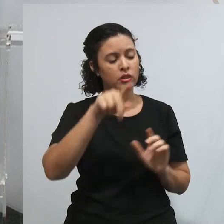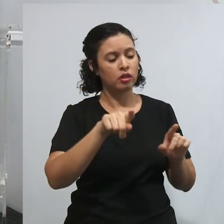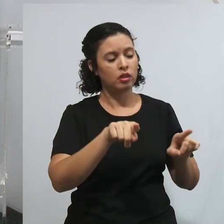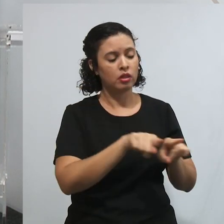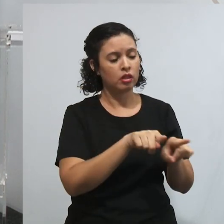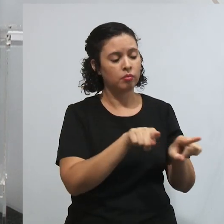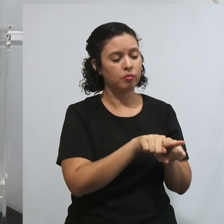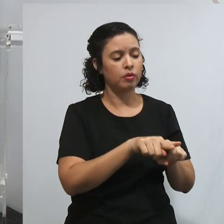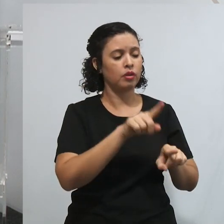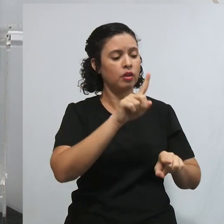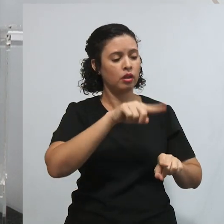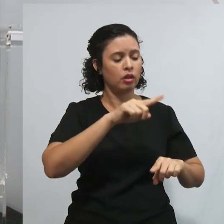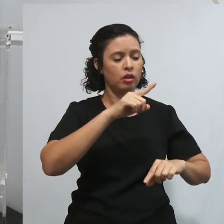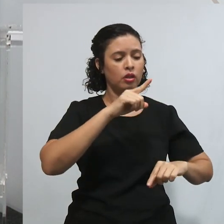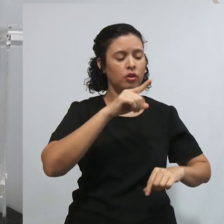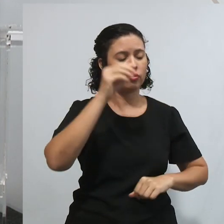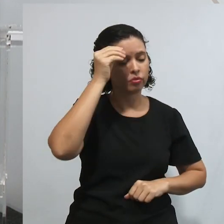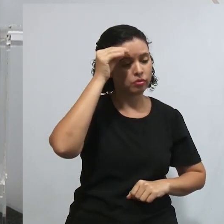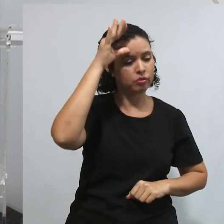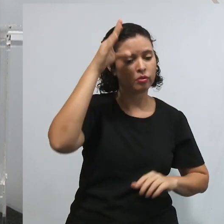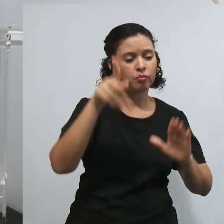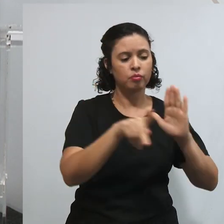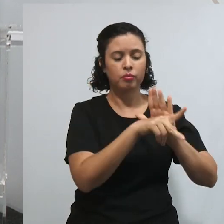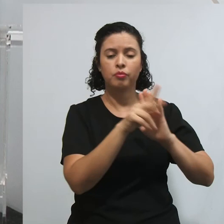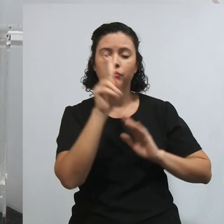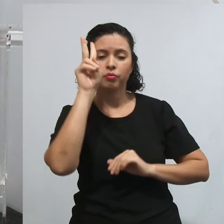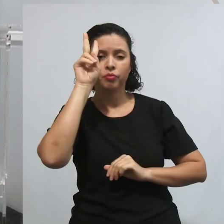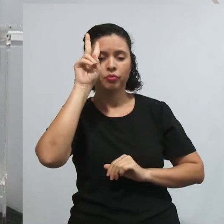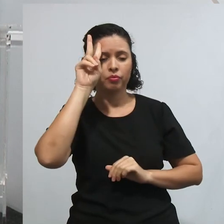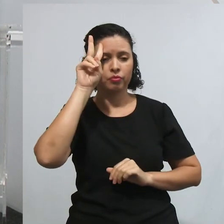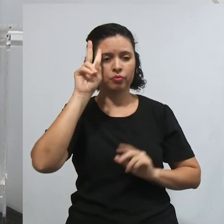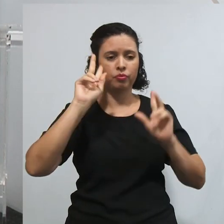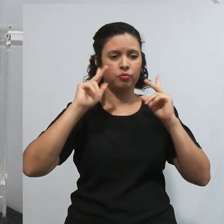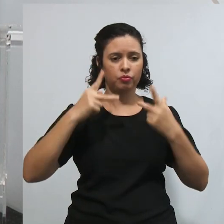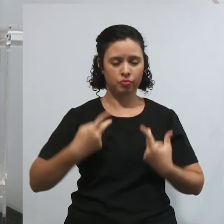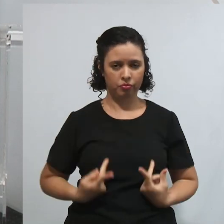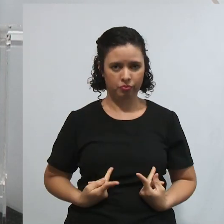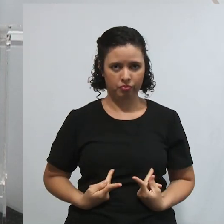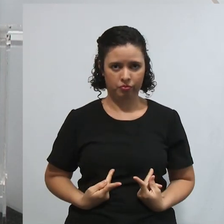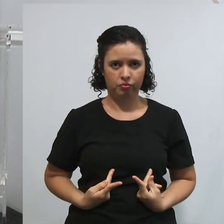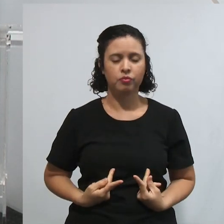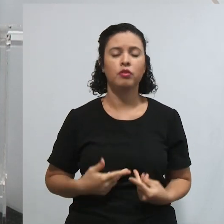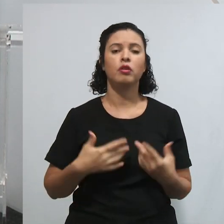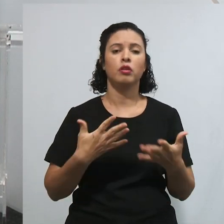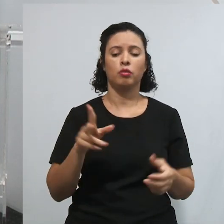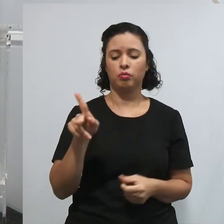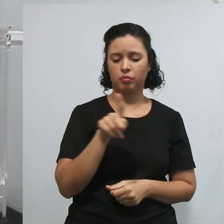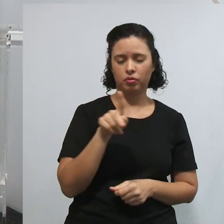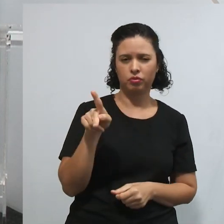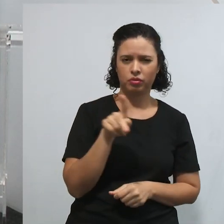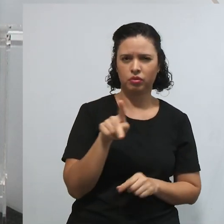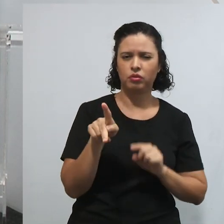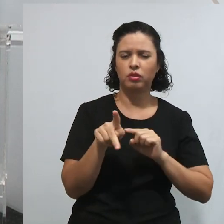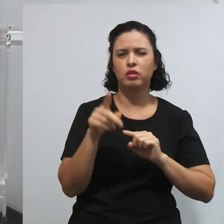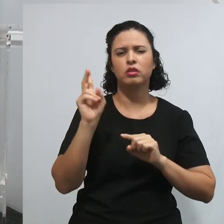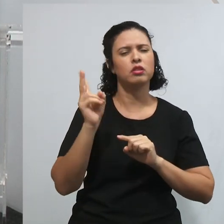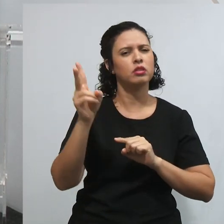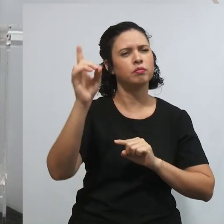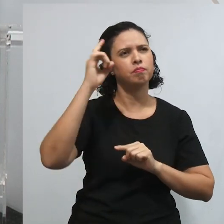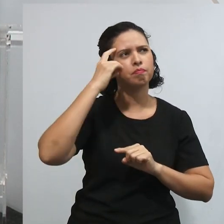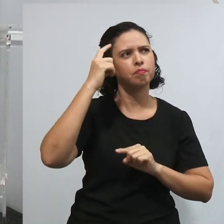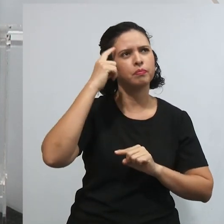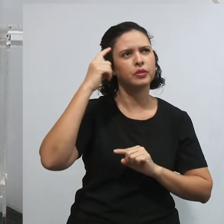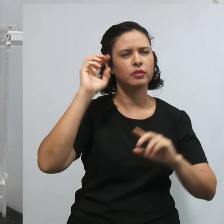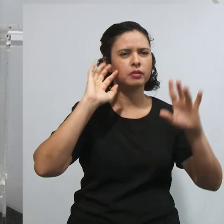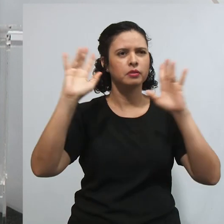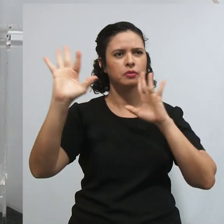pela humanidade. Então, a nossa função em sala de aula é uma função intencional, né? Ou seja, a gente sempre deve